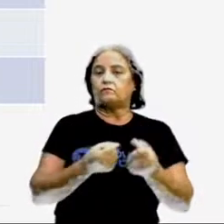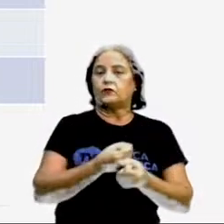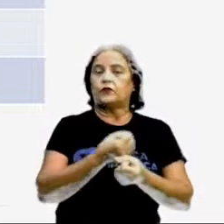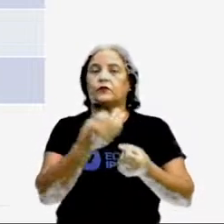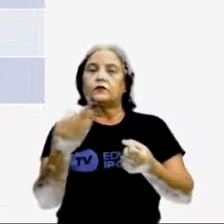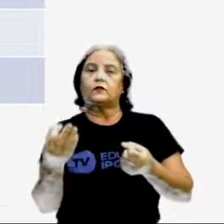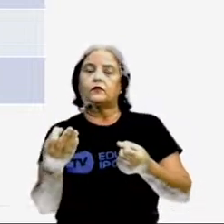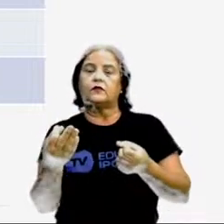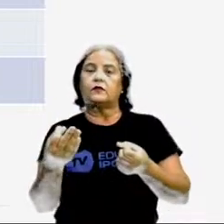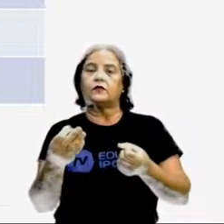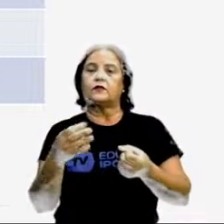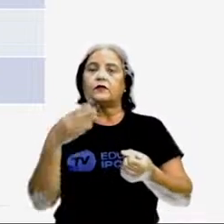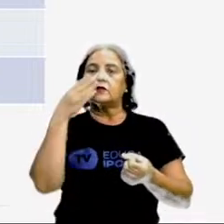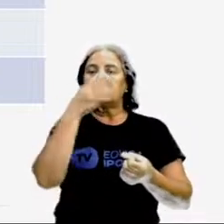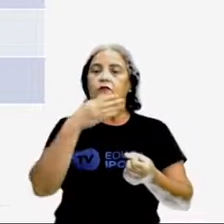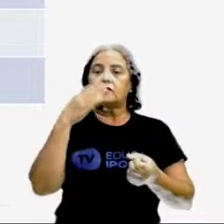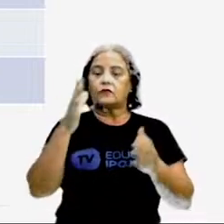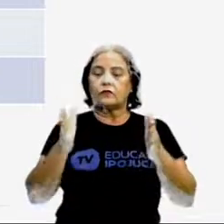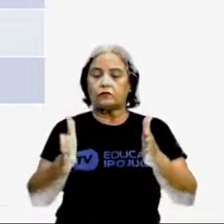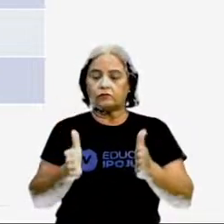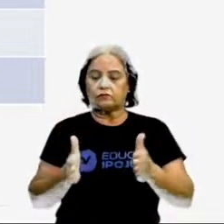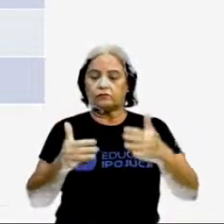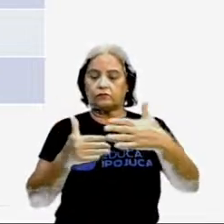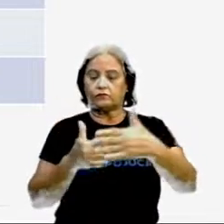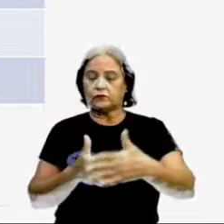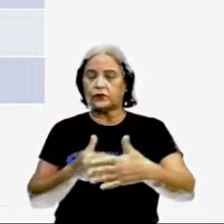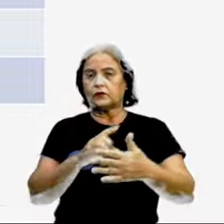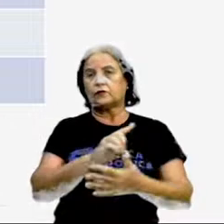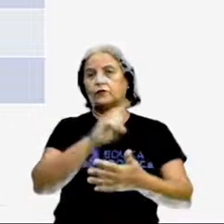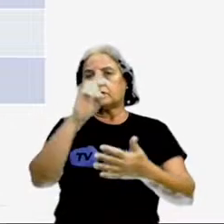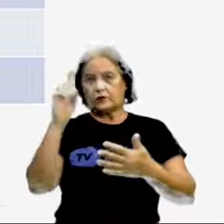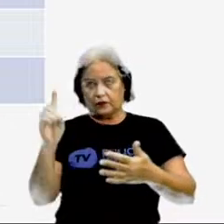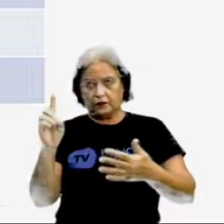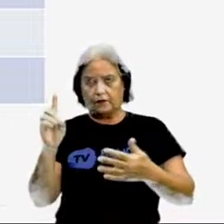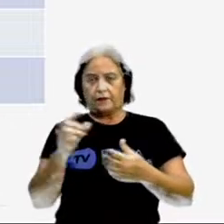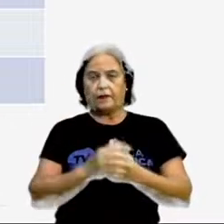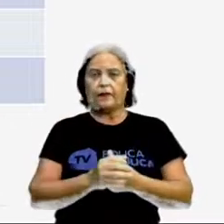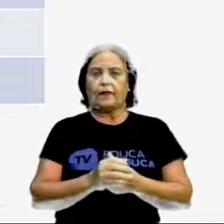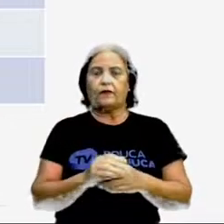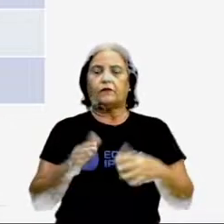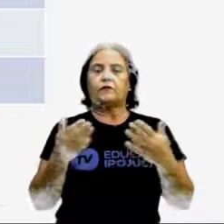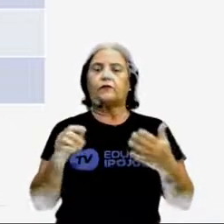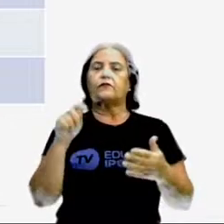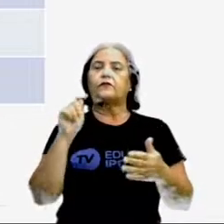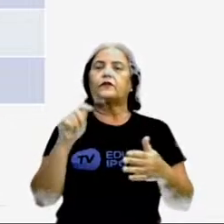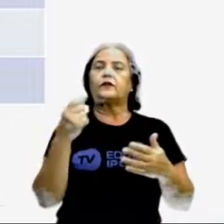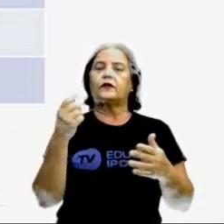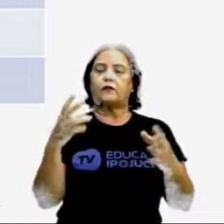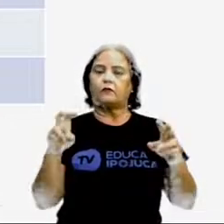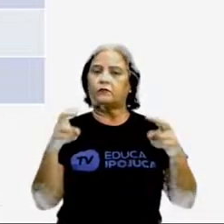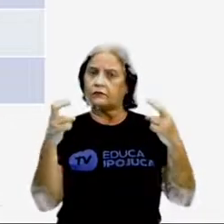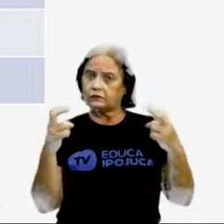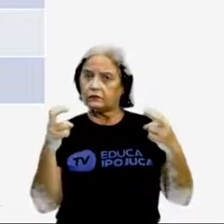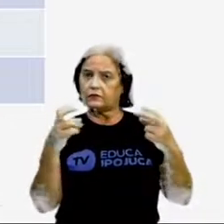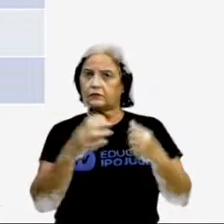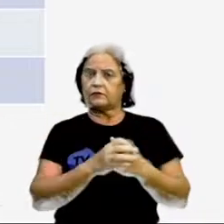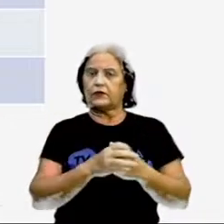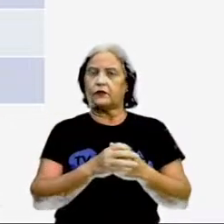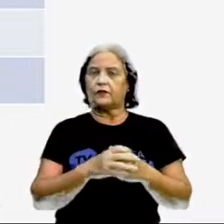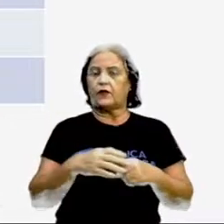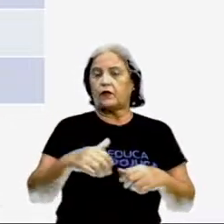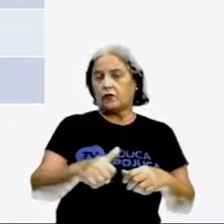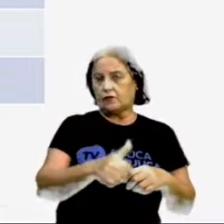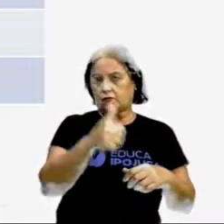de saco de açúcar por dia dessa usina. O que foi que Mariana percebeu? Que